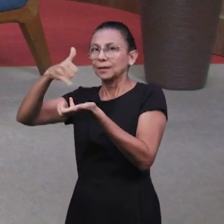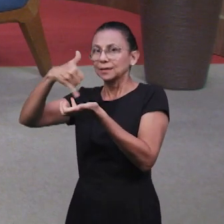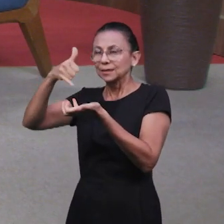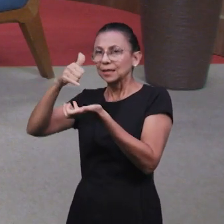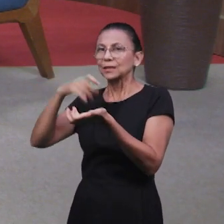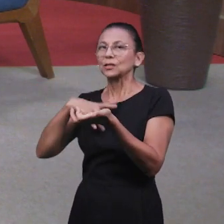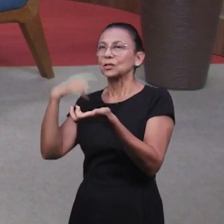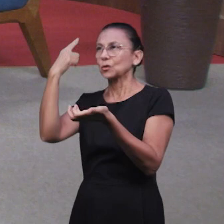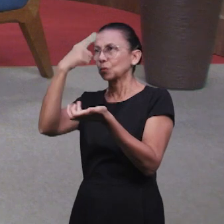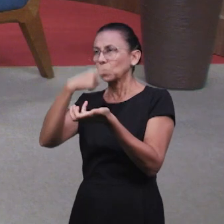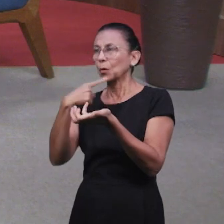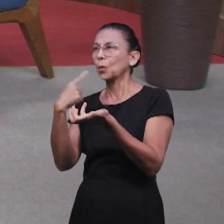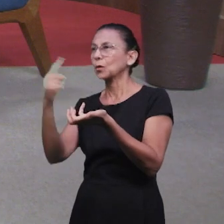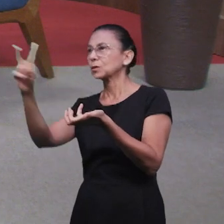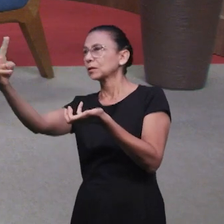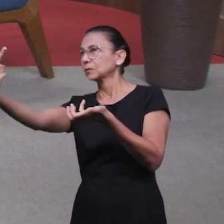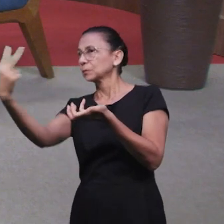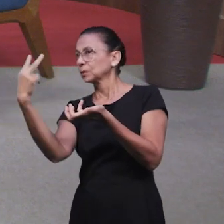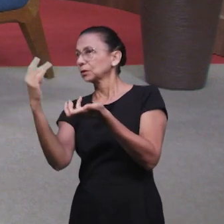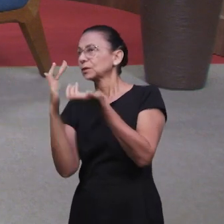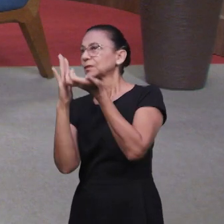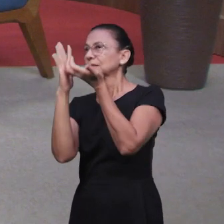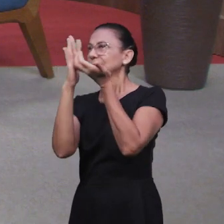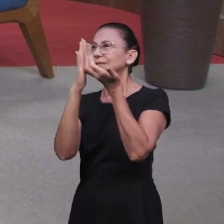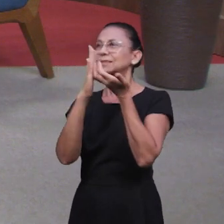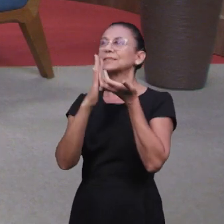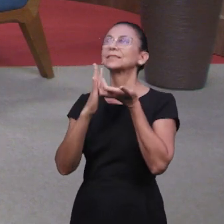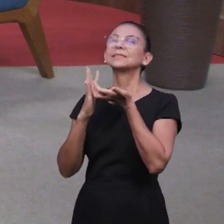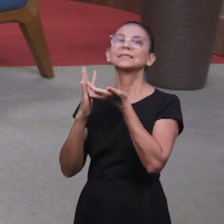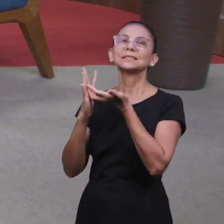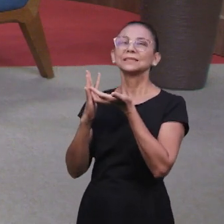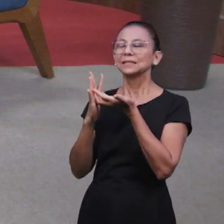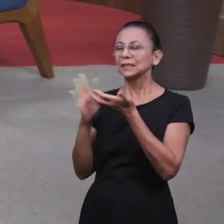da luz, elas podiam enxergar o caminho para